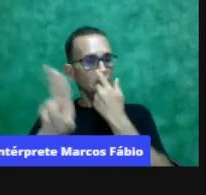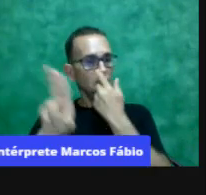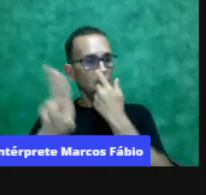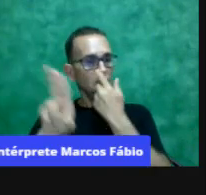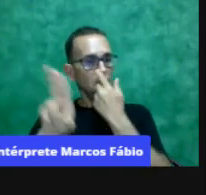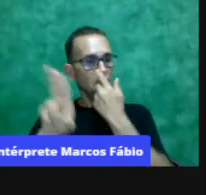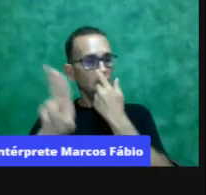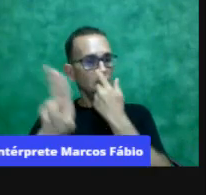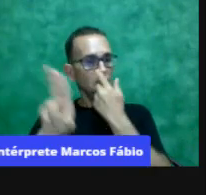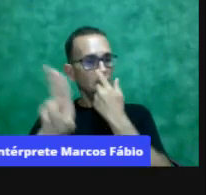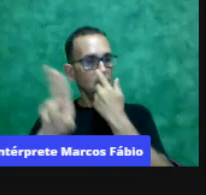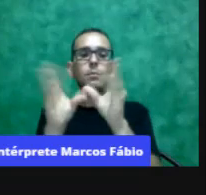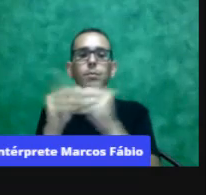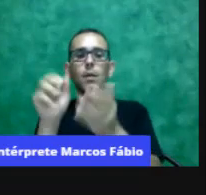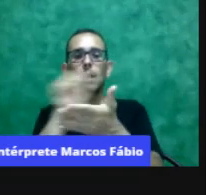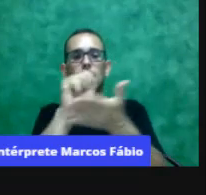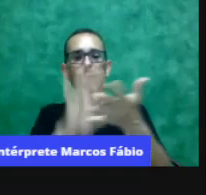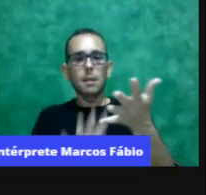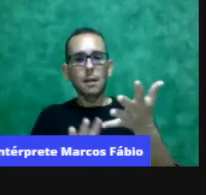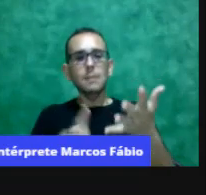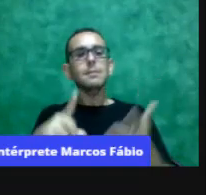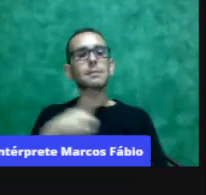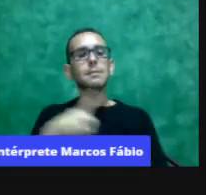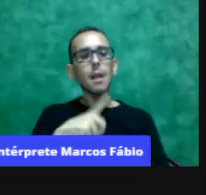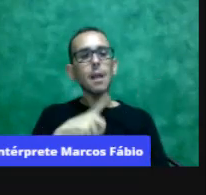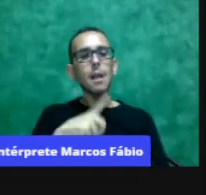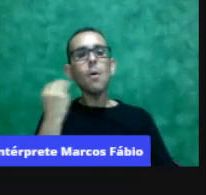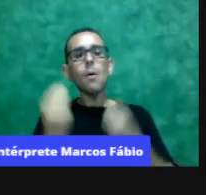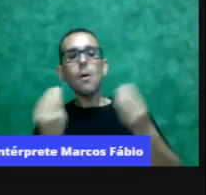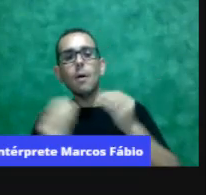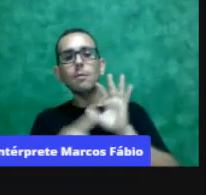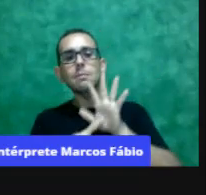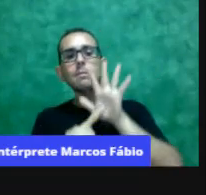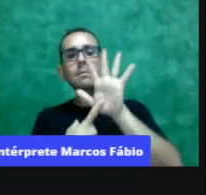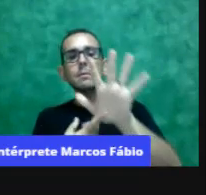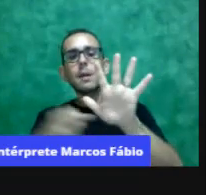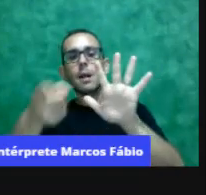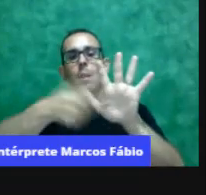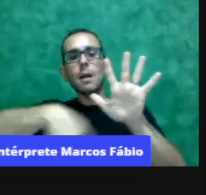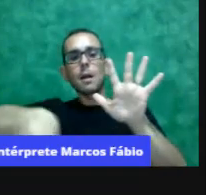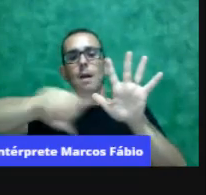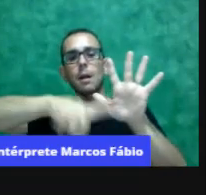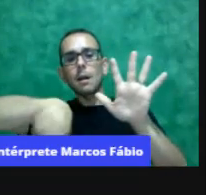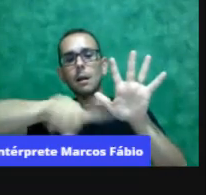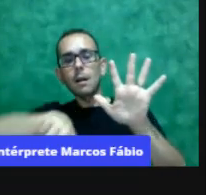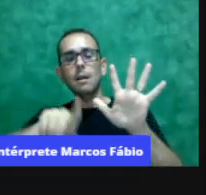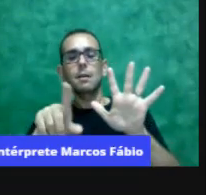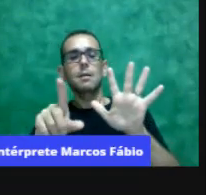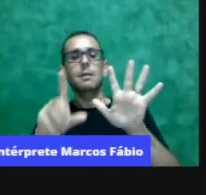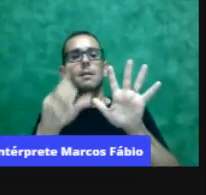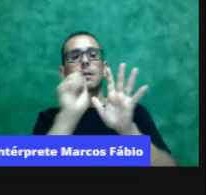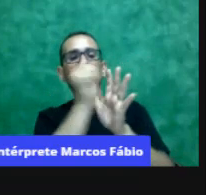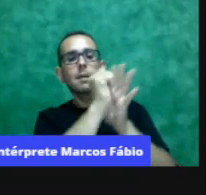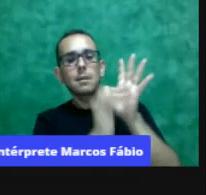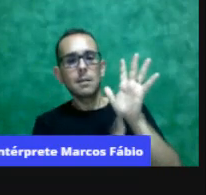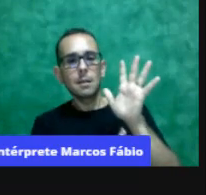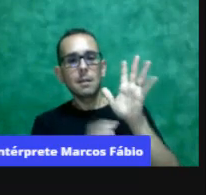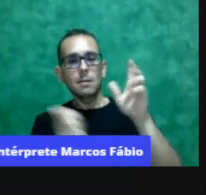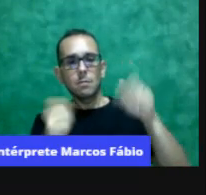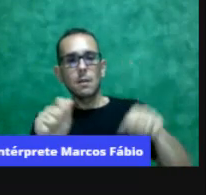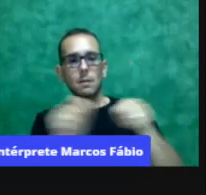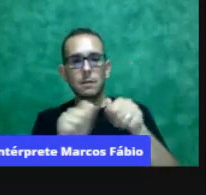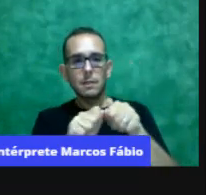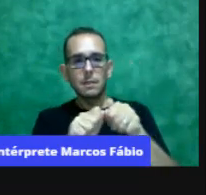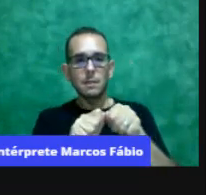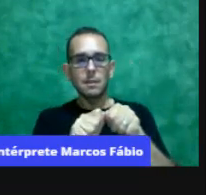customizar as suas atividades. Ele tem formas de mostrar para você coisas, atividades que você pode fazer nele